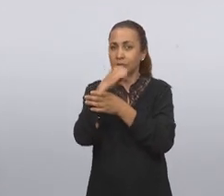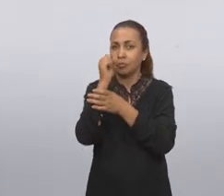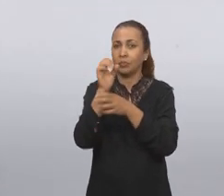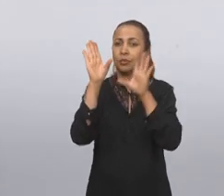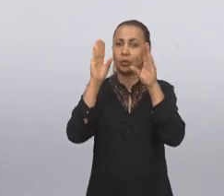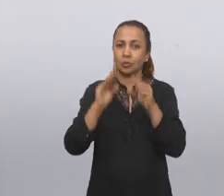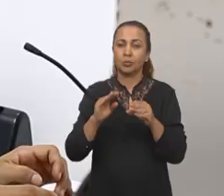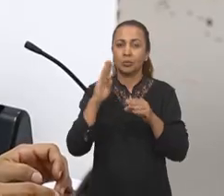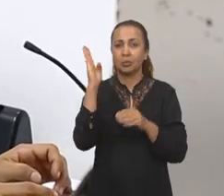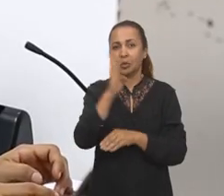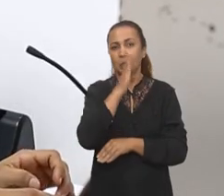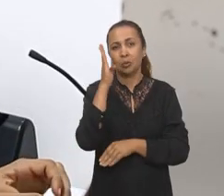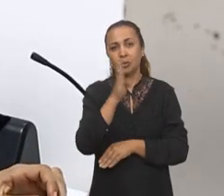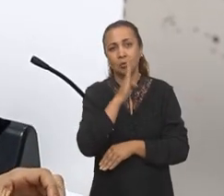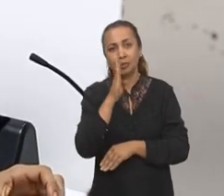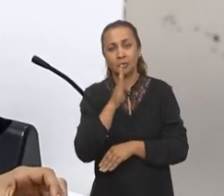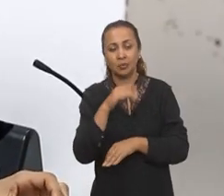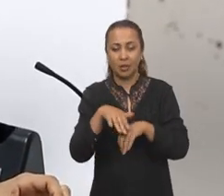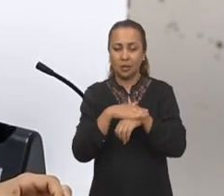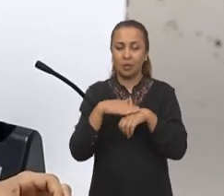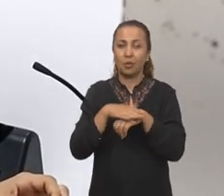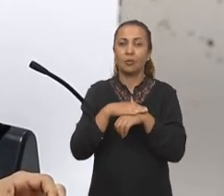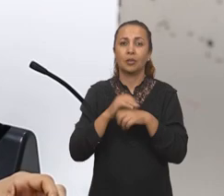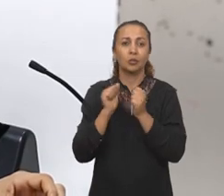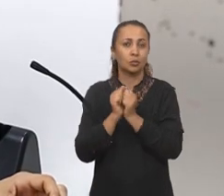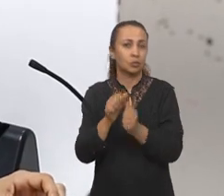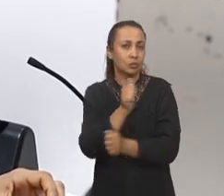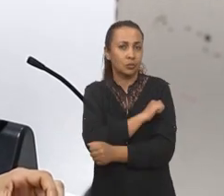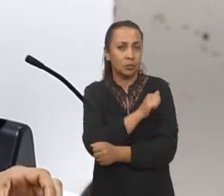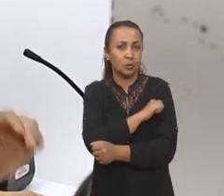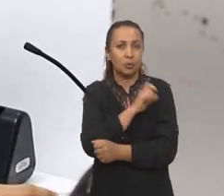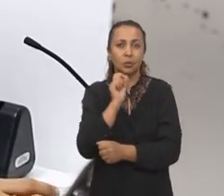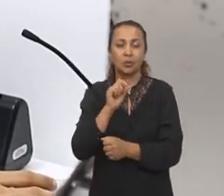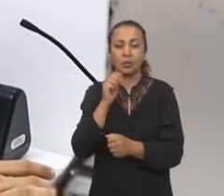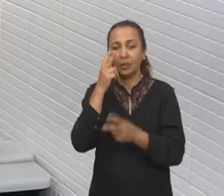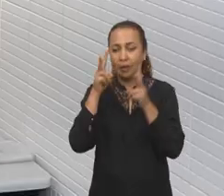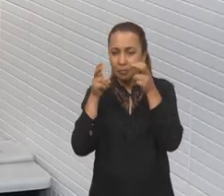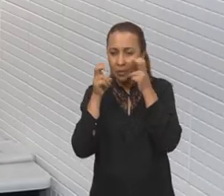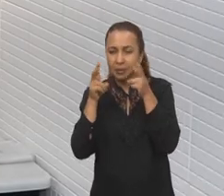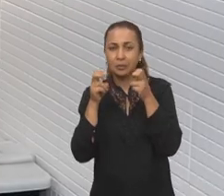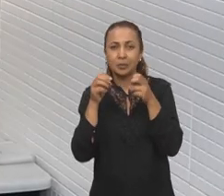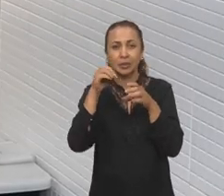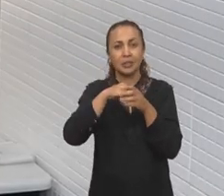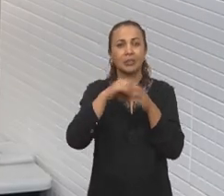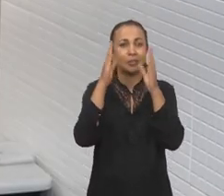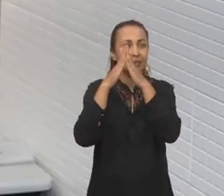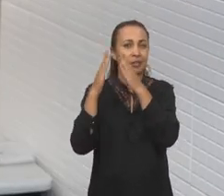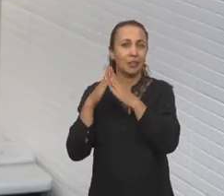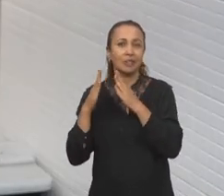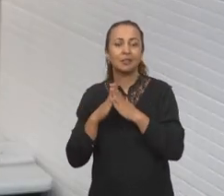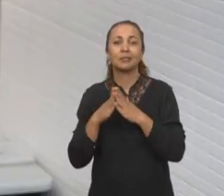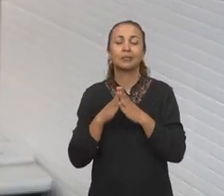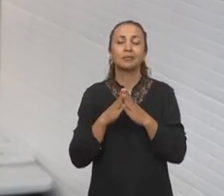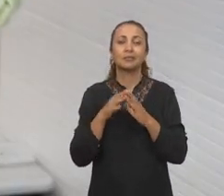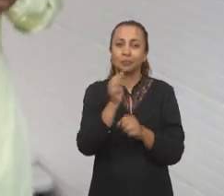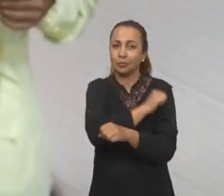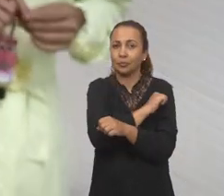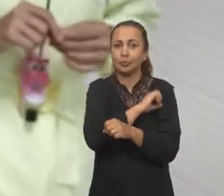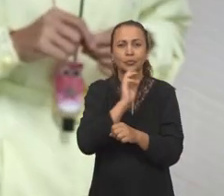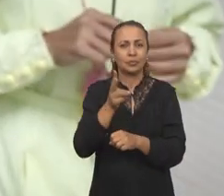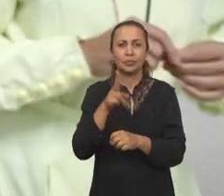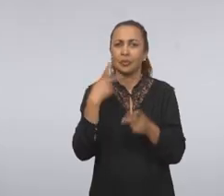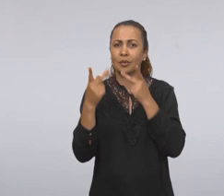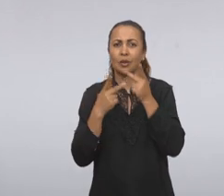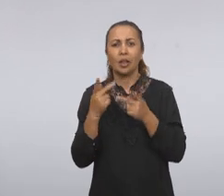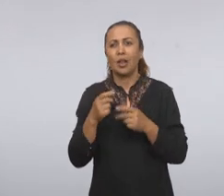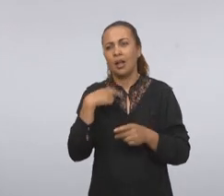diminuindo essas crises de tontura e ain conversa com os alunos O quê que vocês têm visto dentro de casa as queixas e os alunos